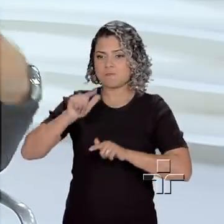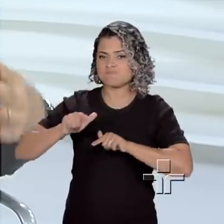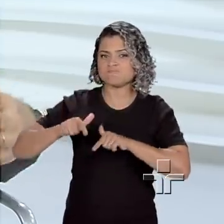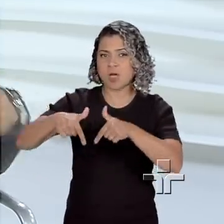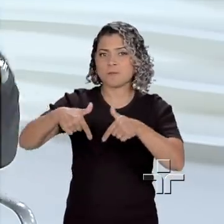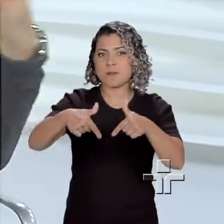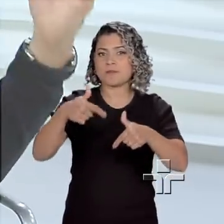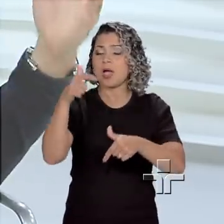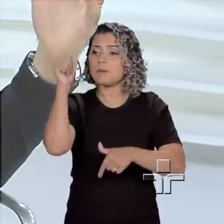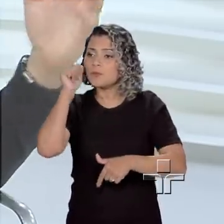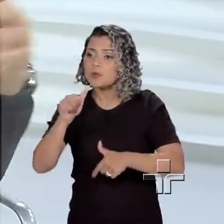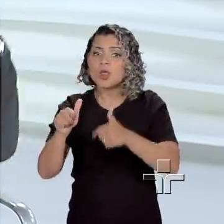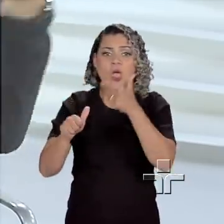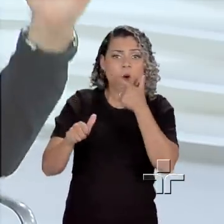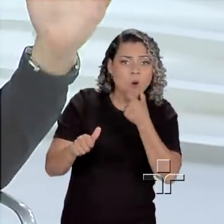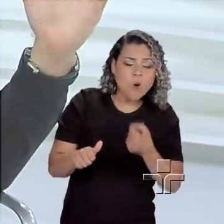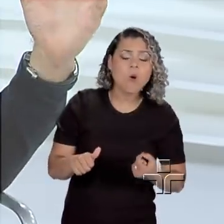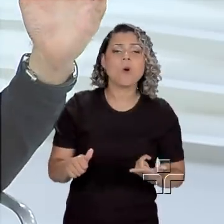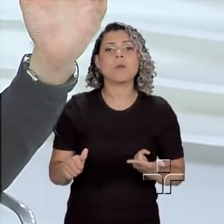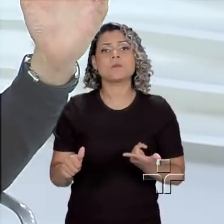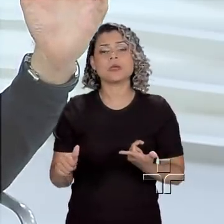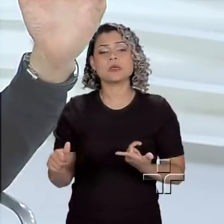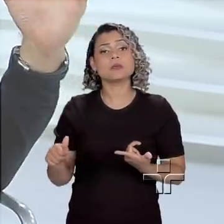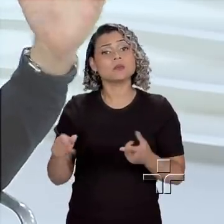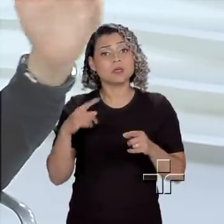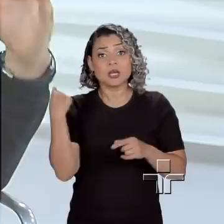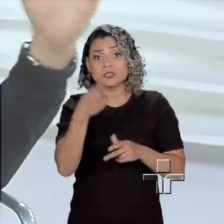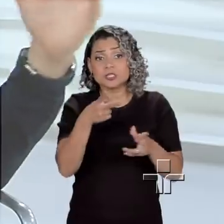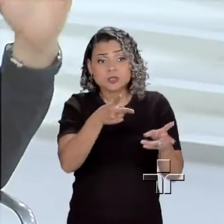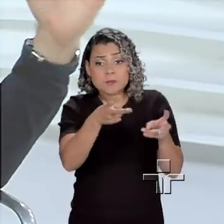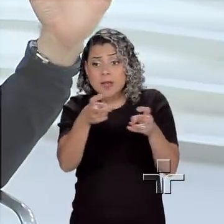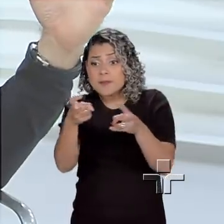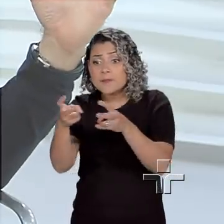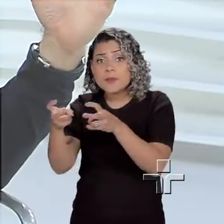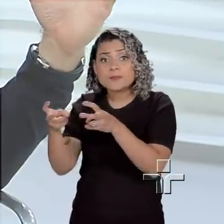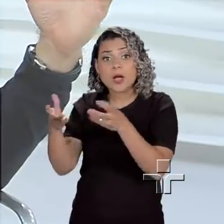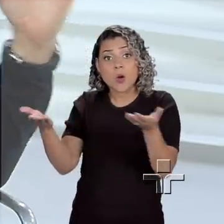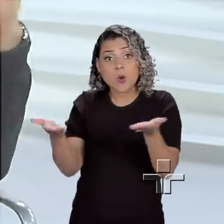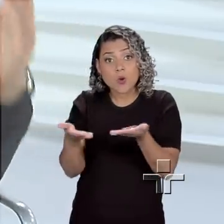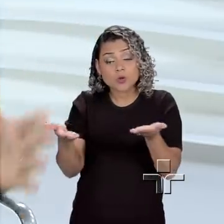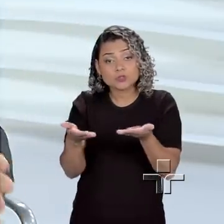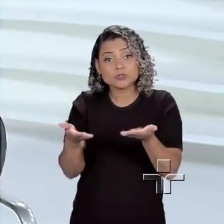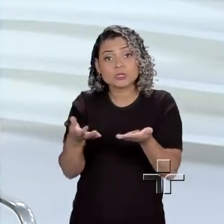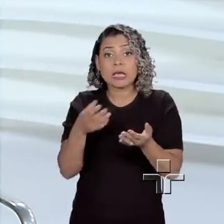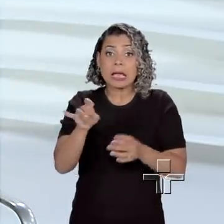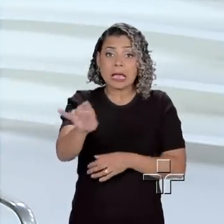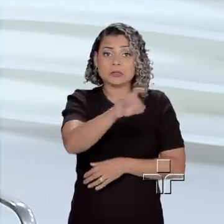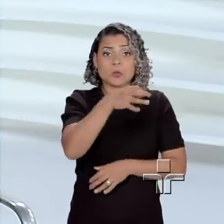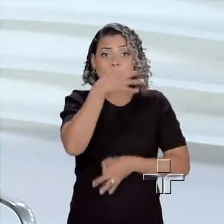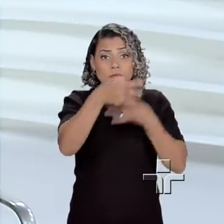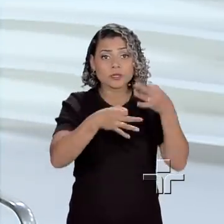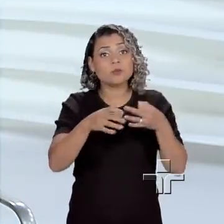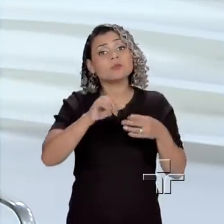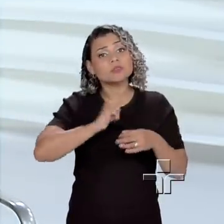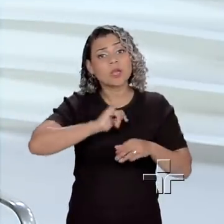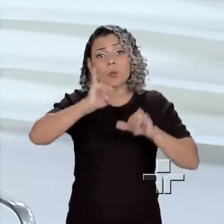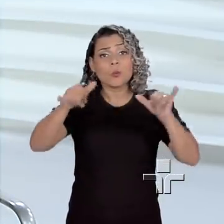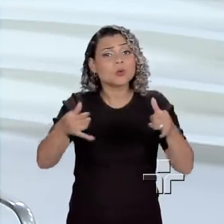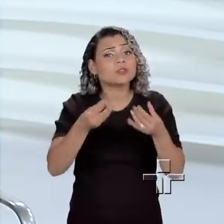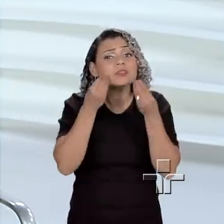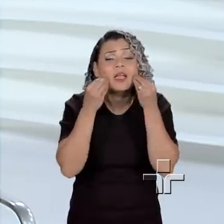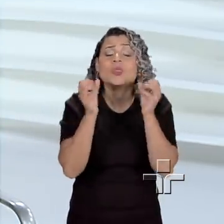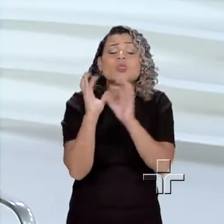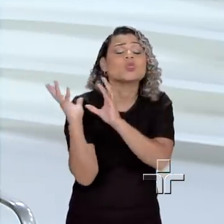mulher, como homem, como qualquer que seja a nossa visão de mundo alternativa de vida, tem oportunidade para todo mundo no